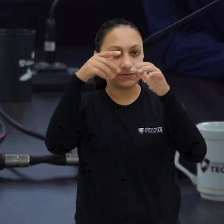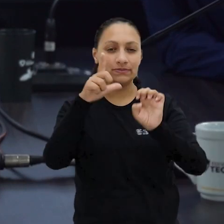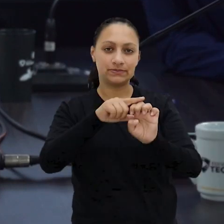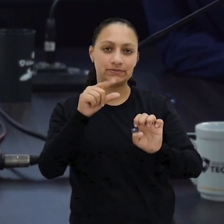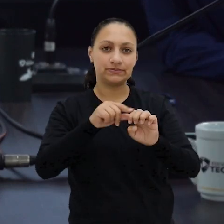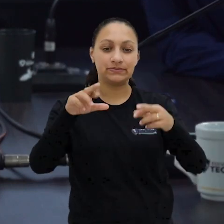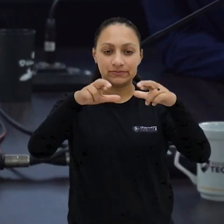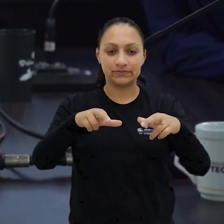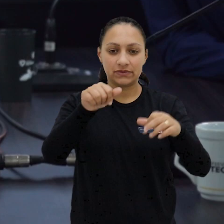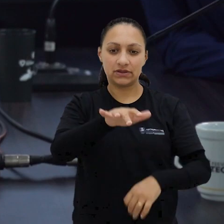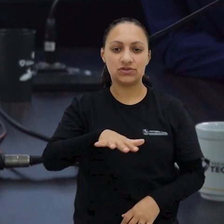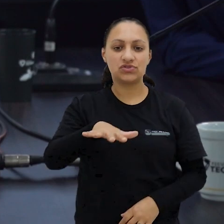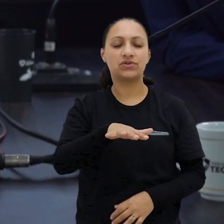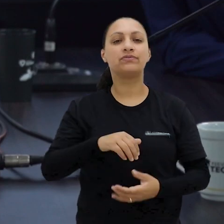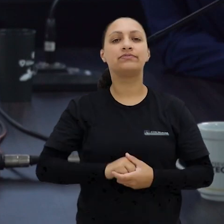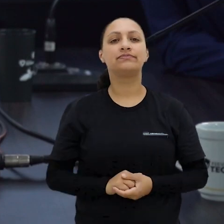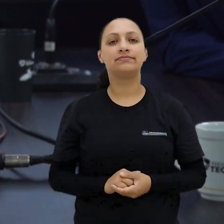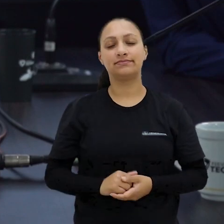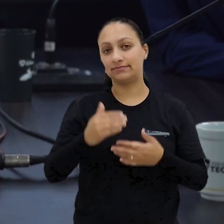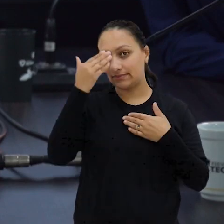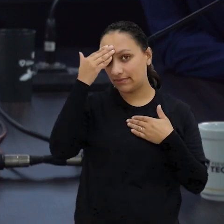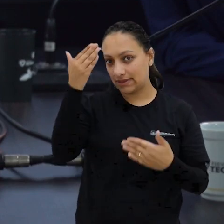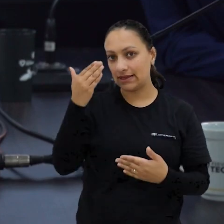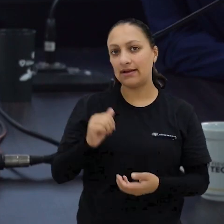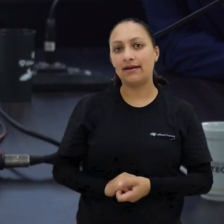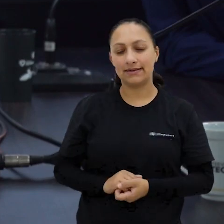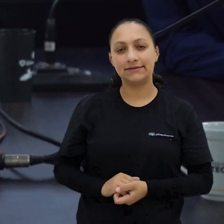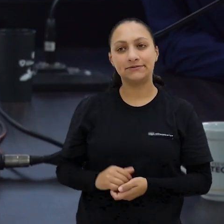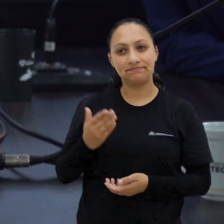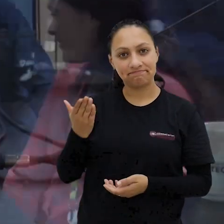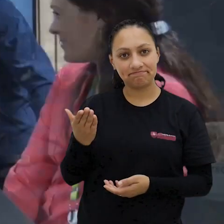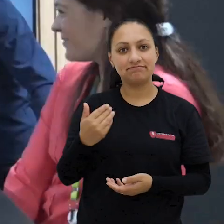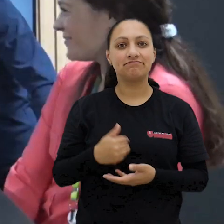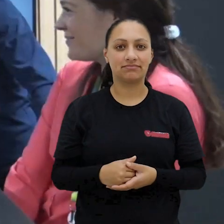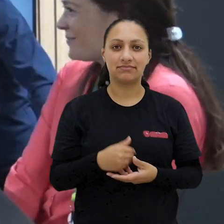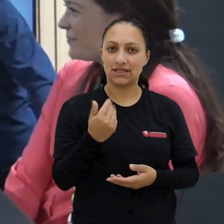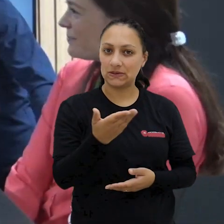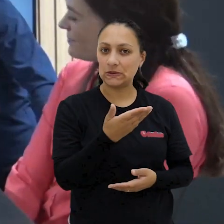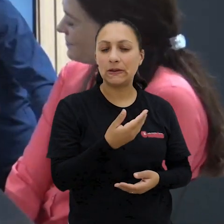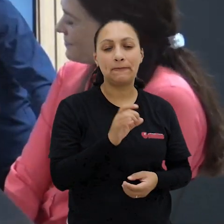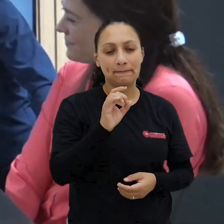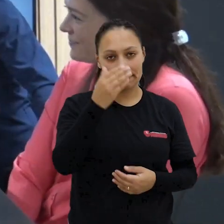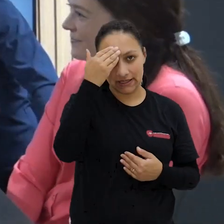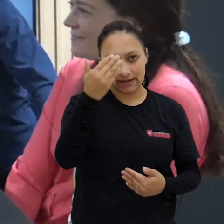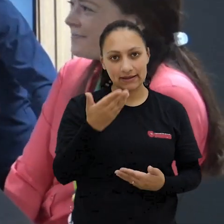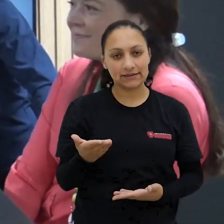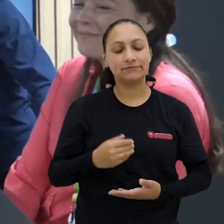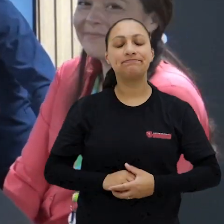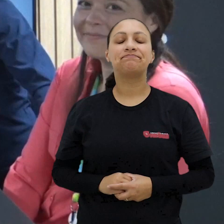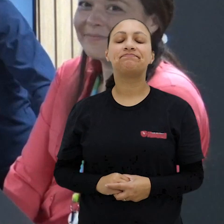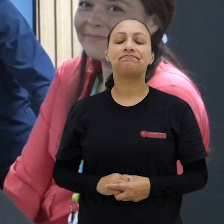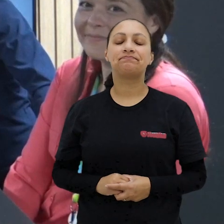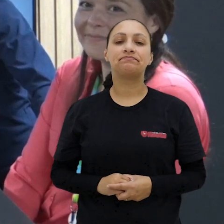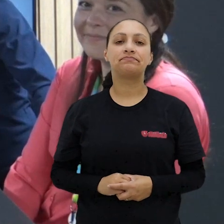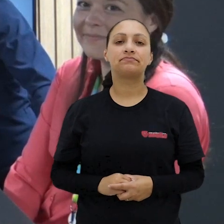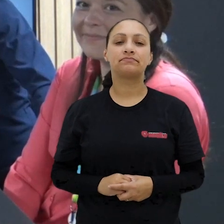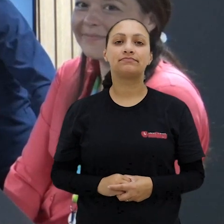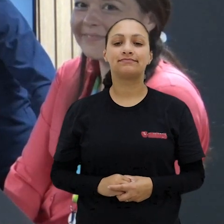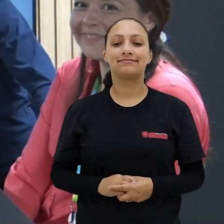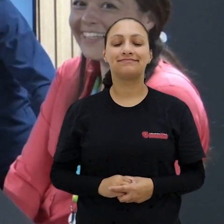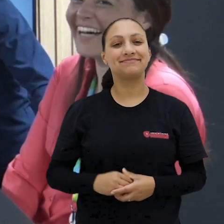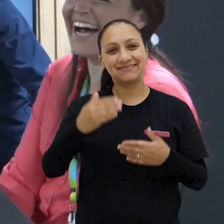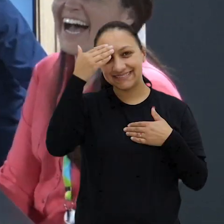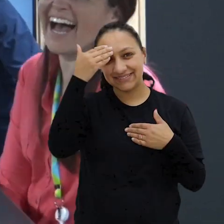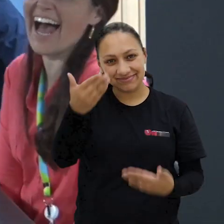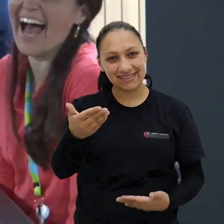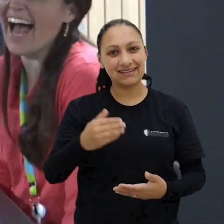do empreendedorismo na região. E muito obrigada, Carol, Matheus, Manu, e